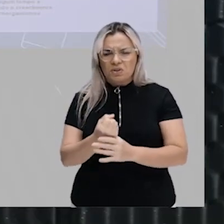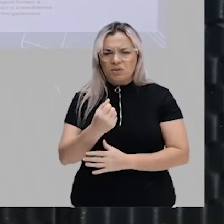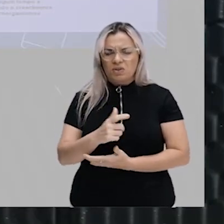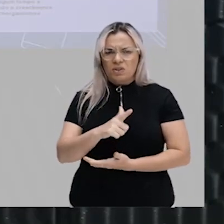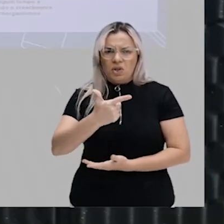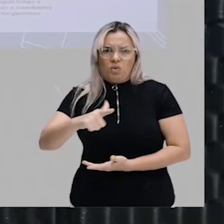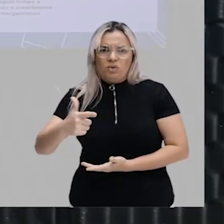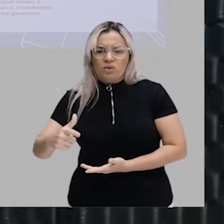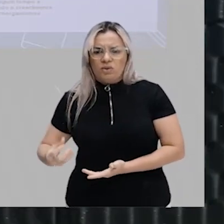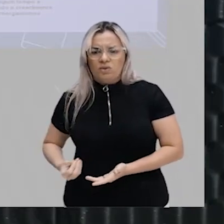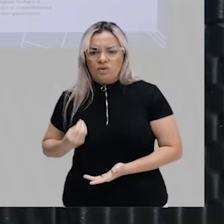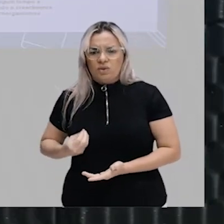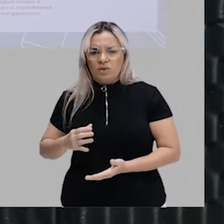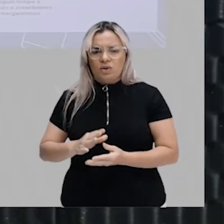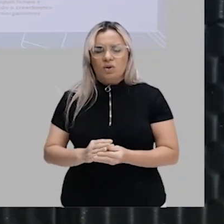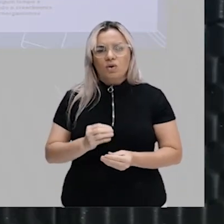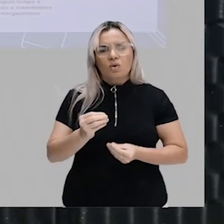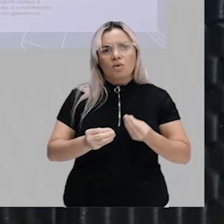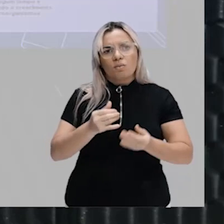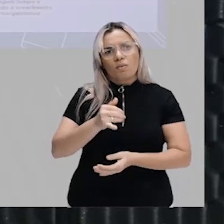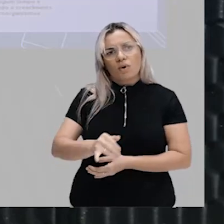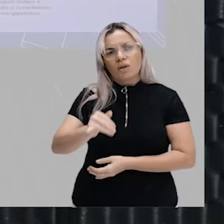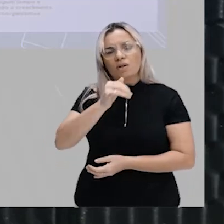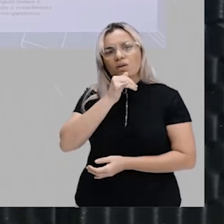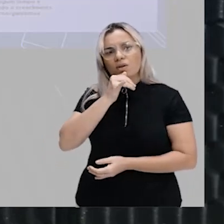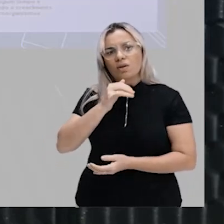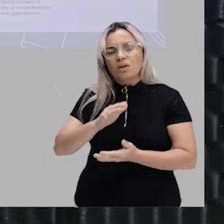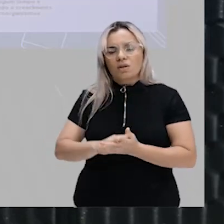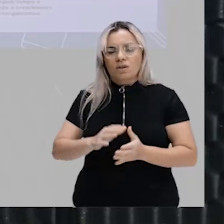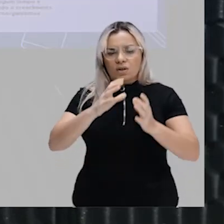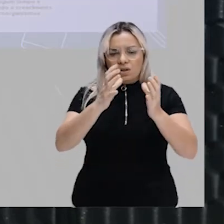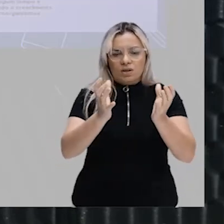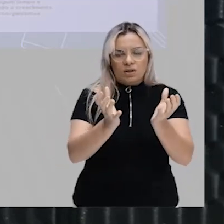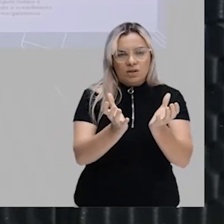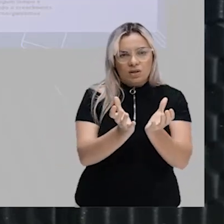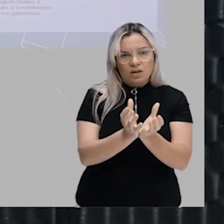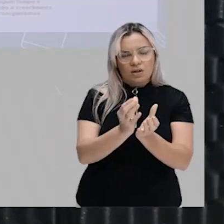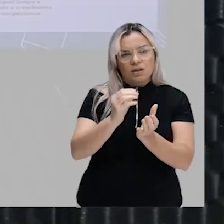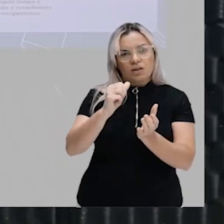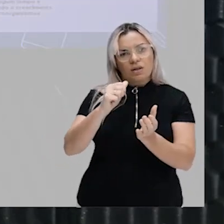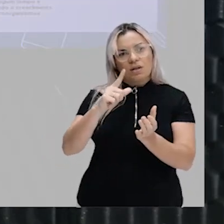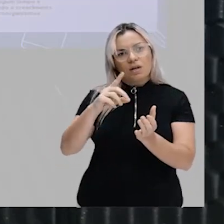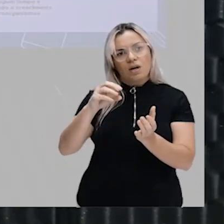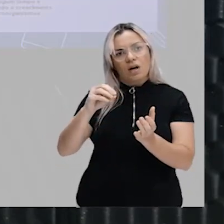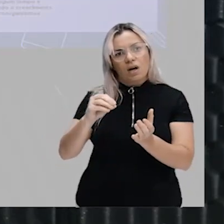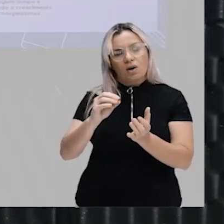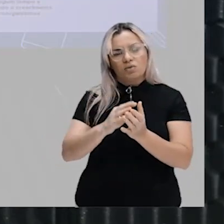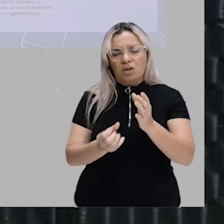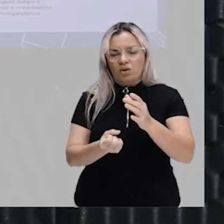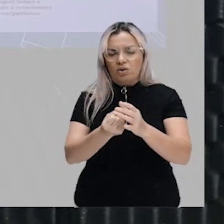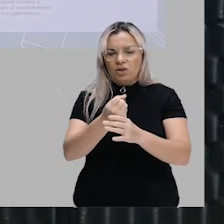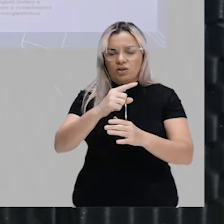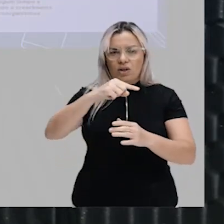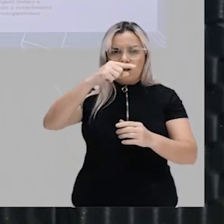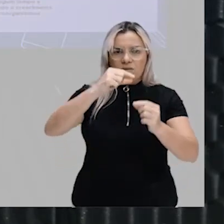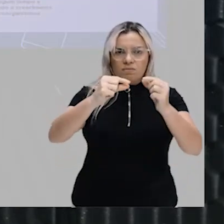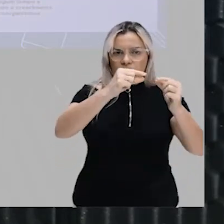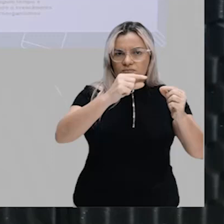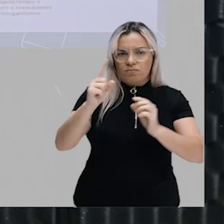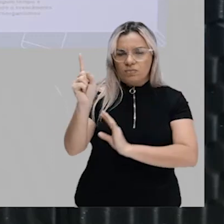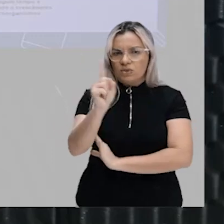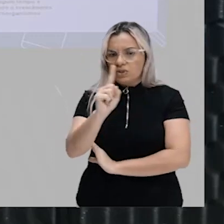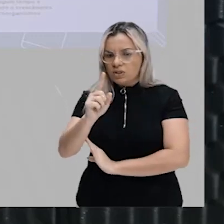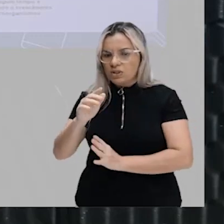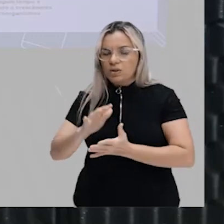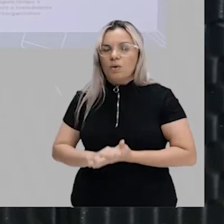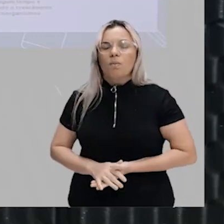Por exemplo, um caldo nutritivo desse não pode ter dado origem aos micro-organismos. Se nasce micro-organismo, quer dizer